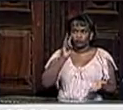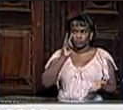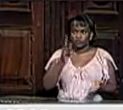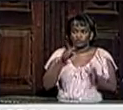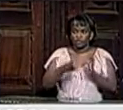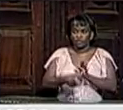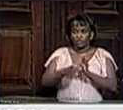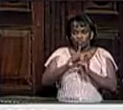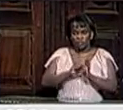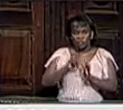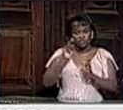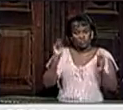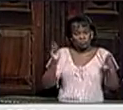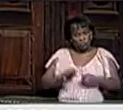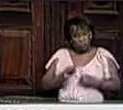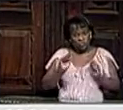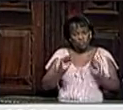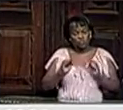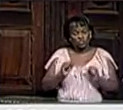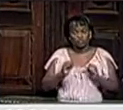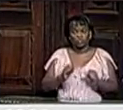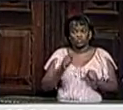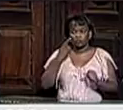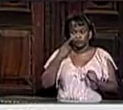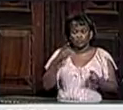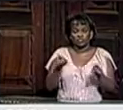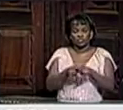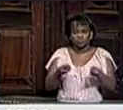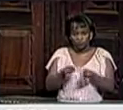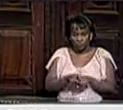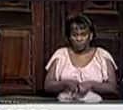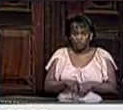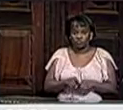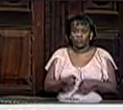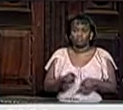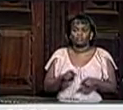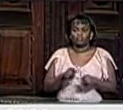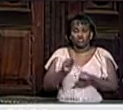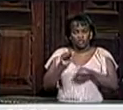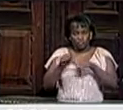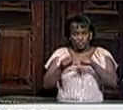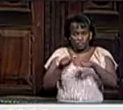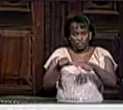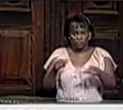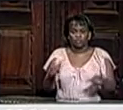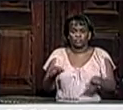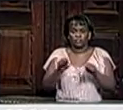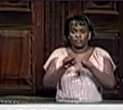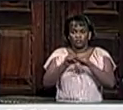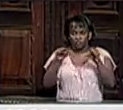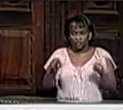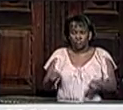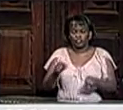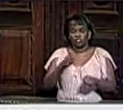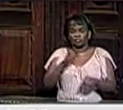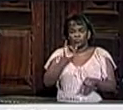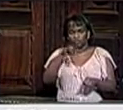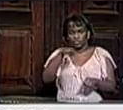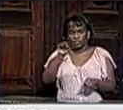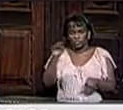antecipa a possibilidade de vir também uma reforma do sistema